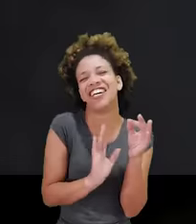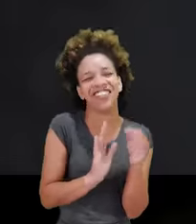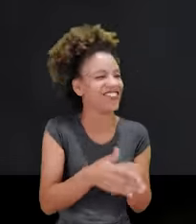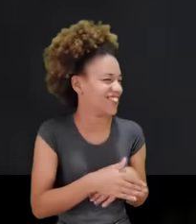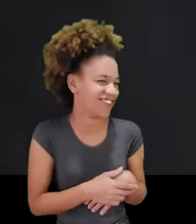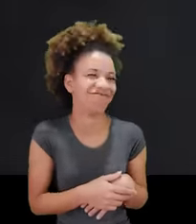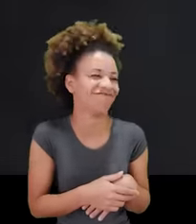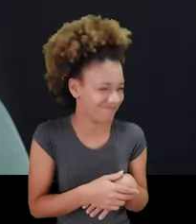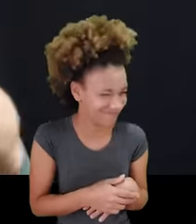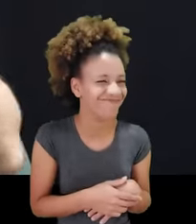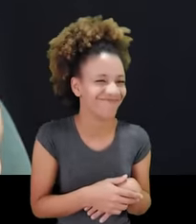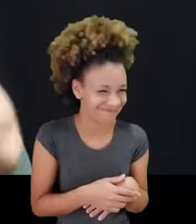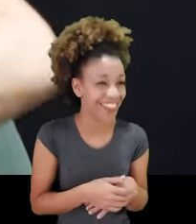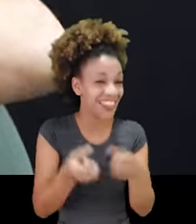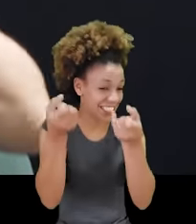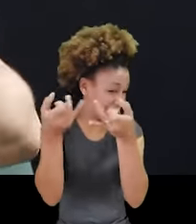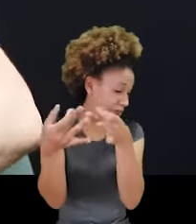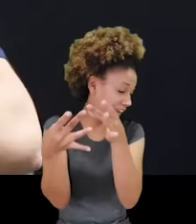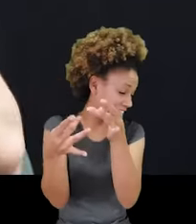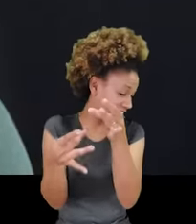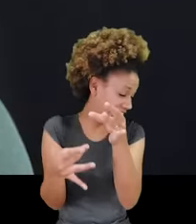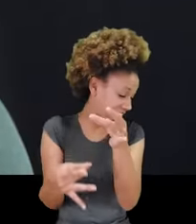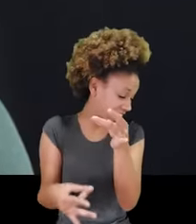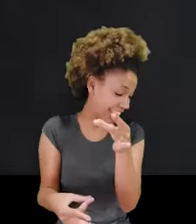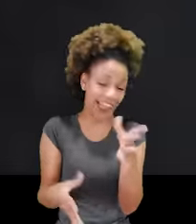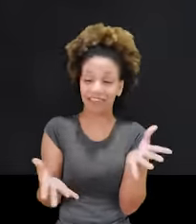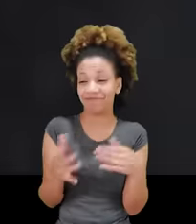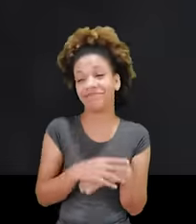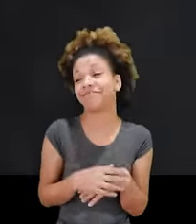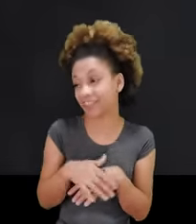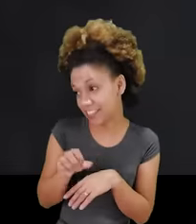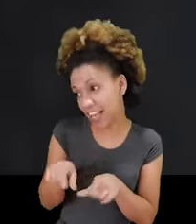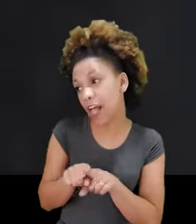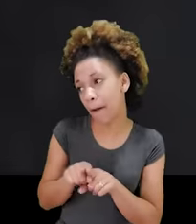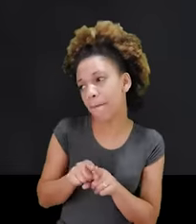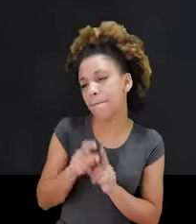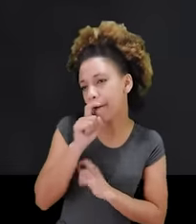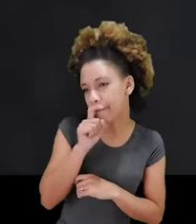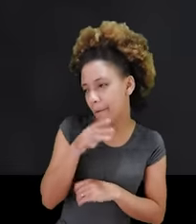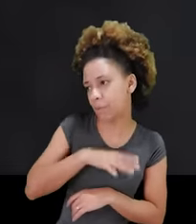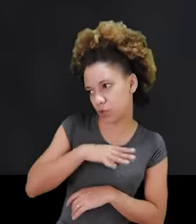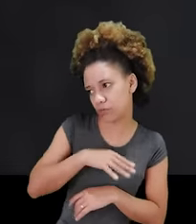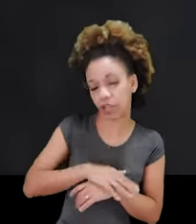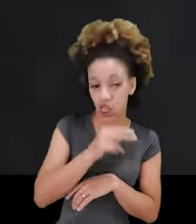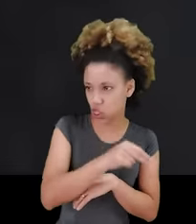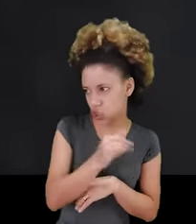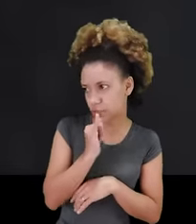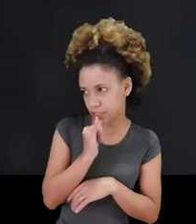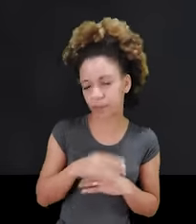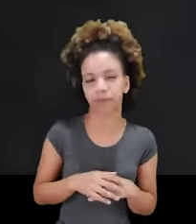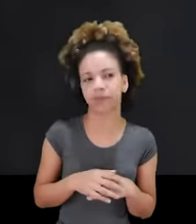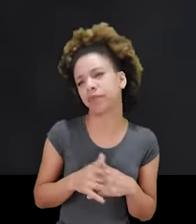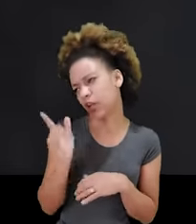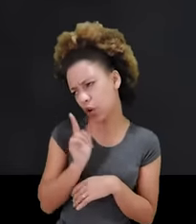é isso. Acho que a gente se explica demais. É. Mas repara, também há portugueses, mais uma vez, no Norte, por exemplo. Sim. É mais comum no